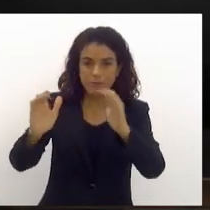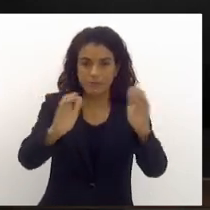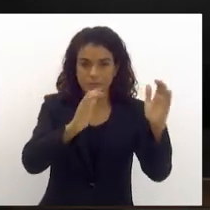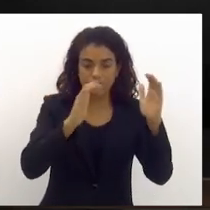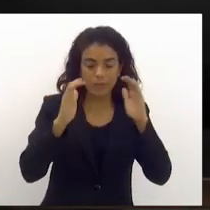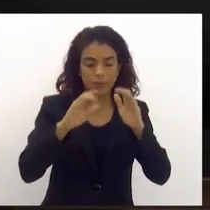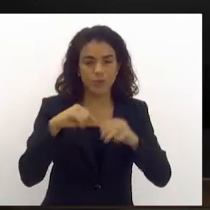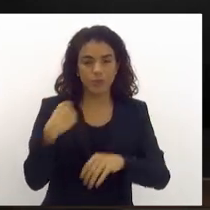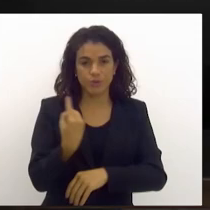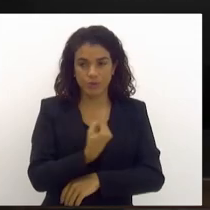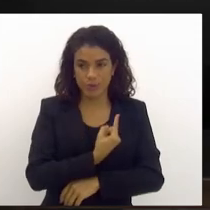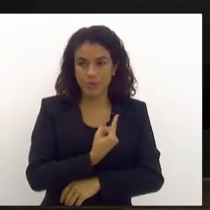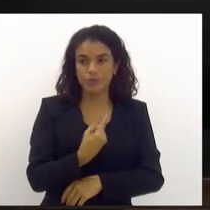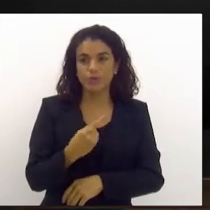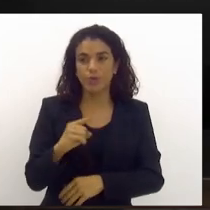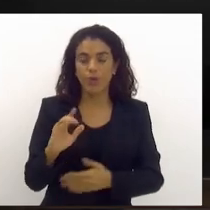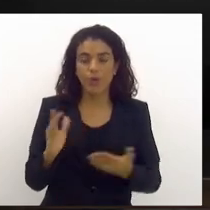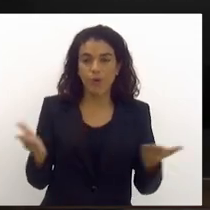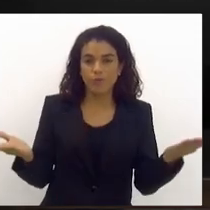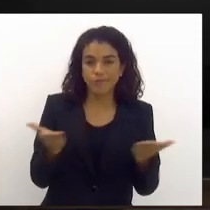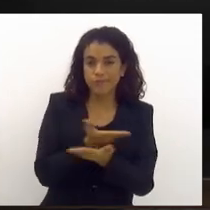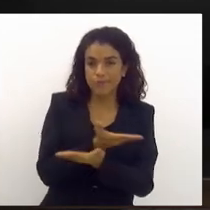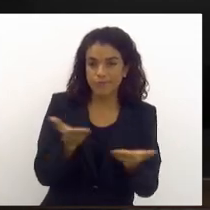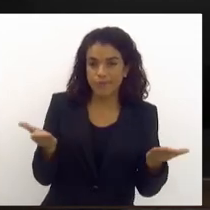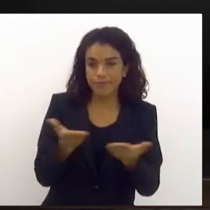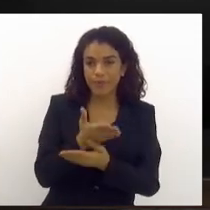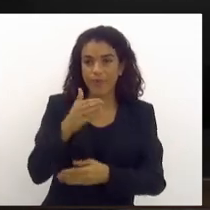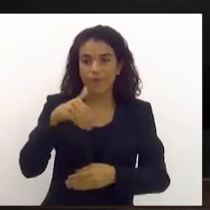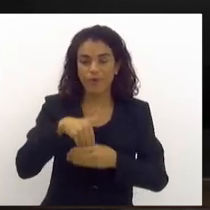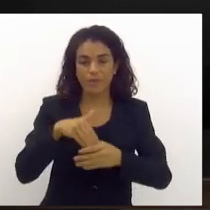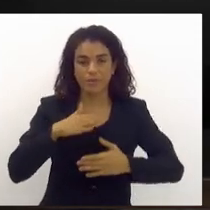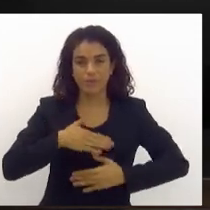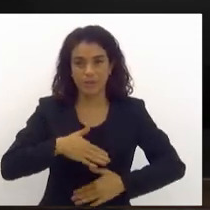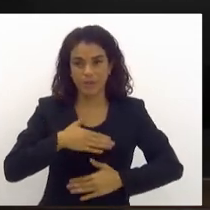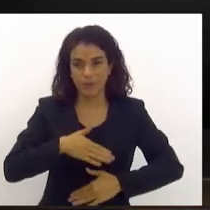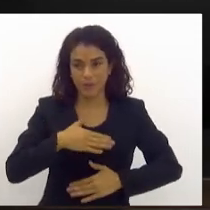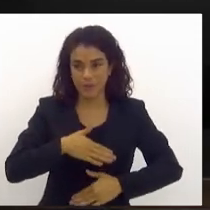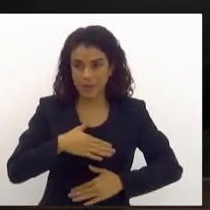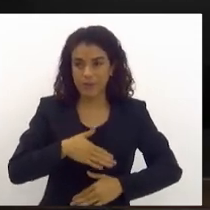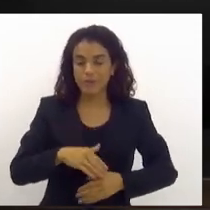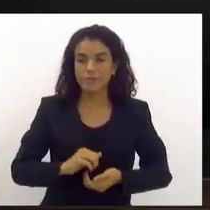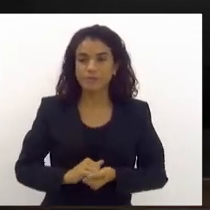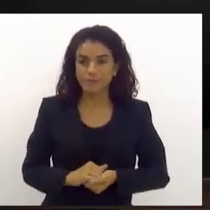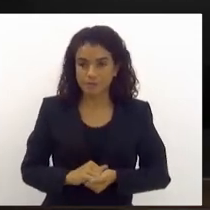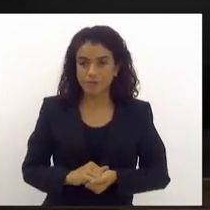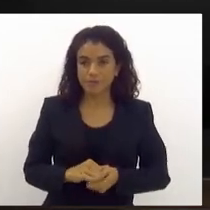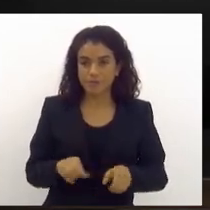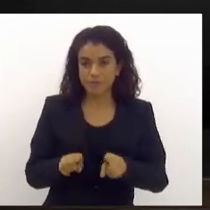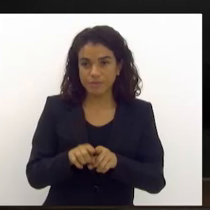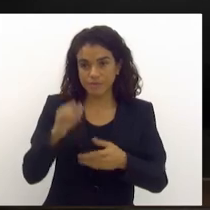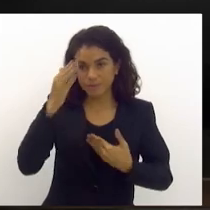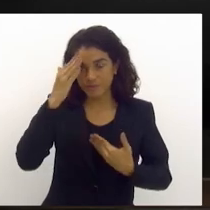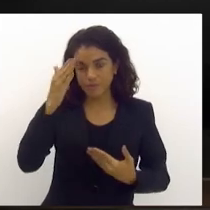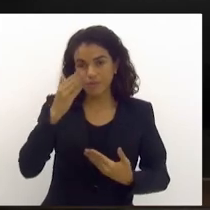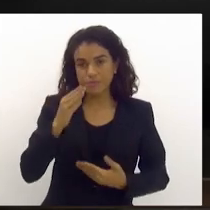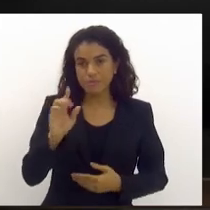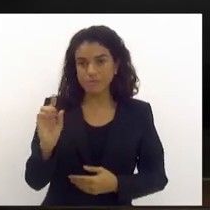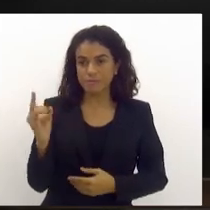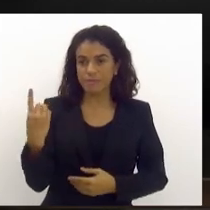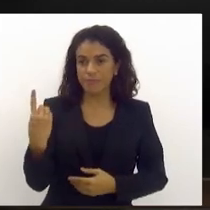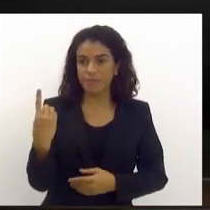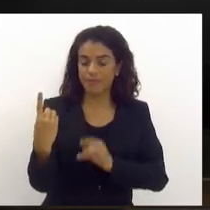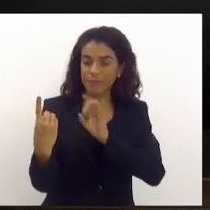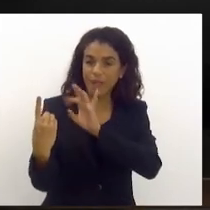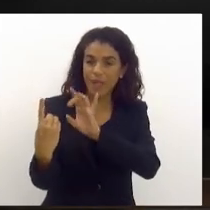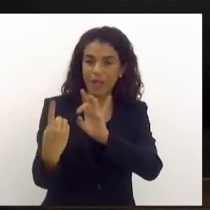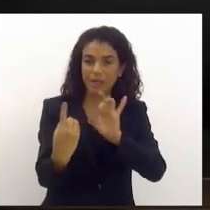de todos nós, uns com os outros. Foi uma votação tranquila. E eu queria agradecer individualmente a cada um de vocês,